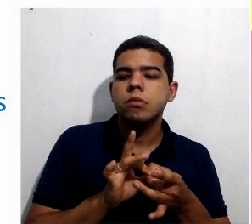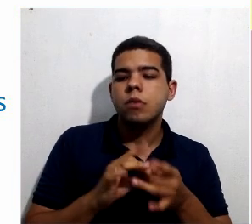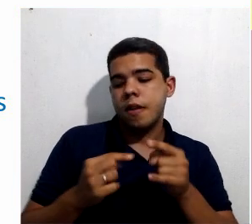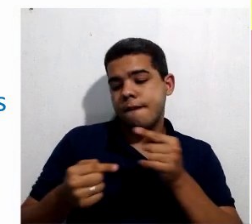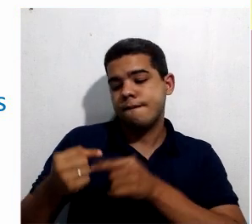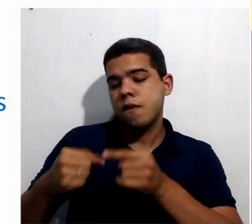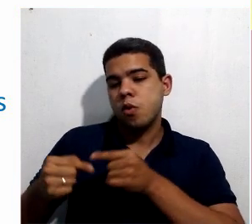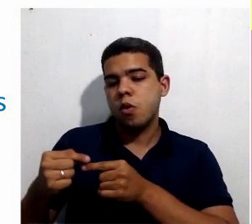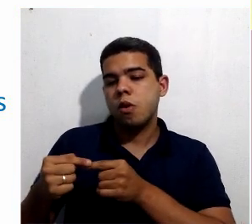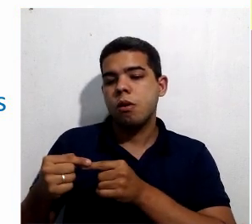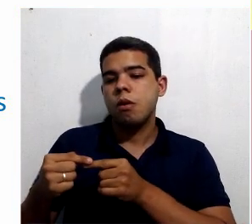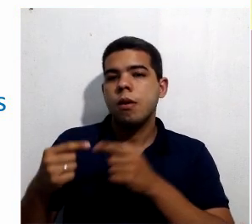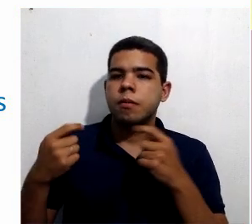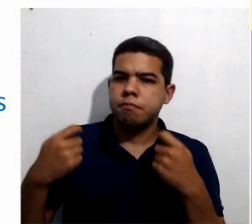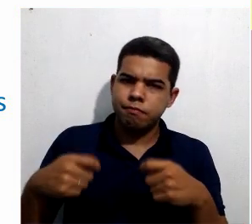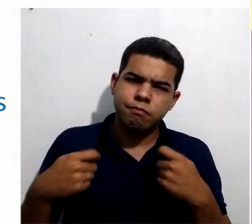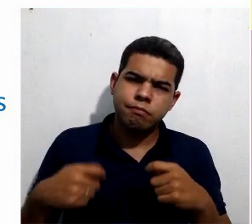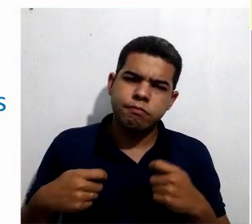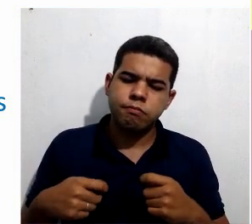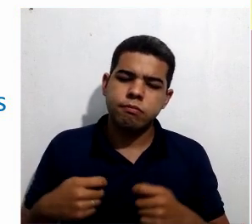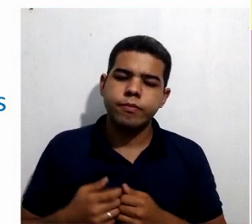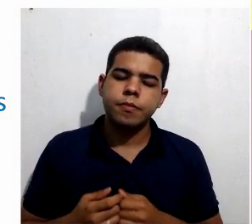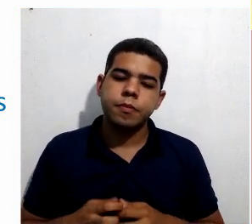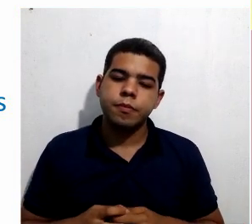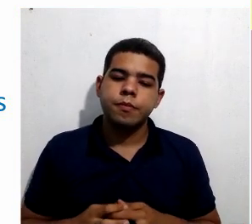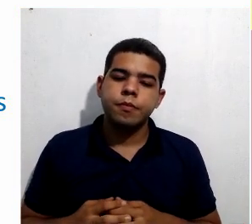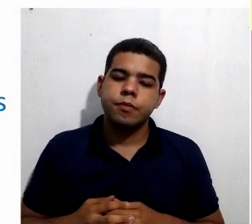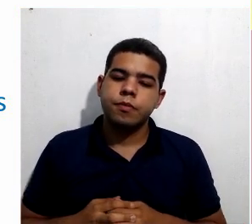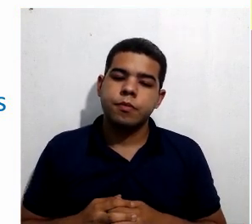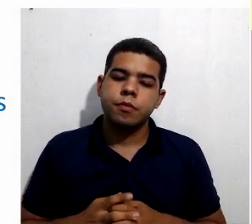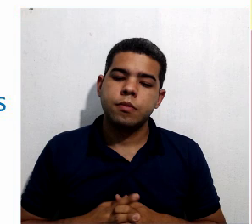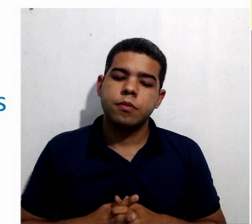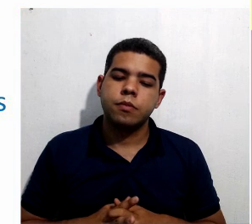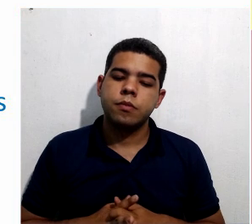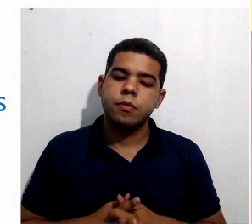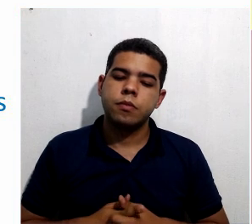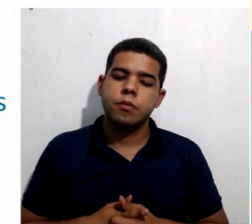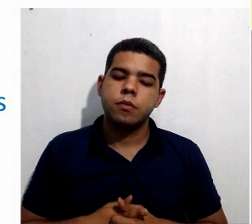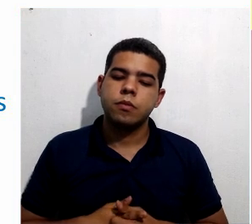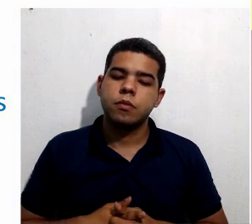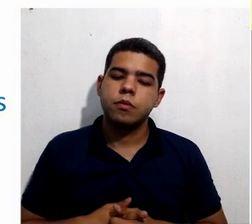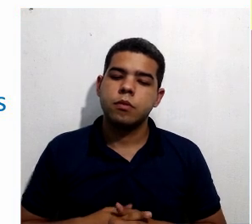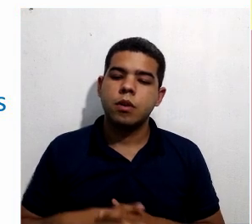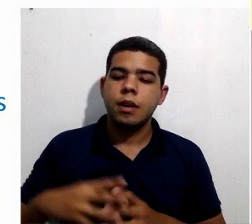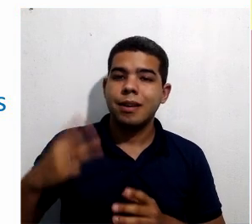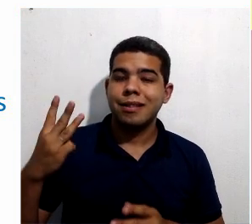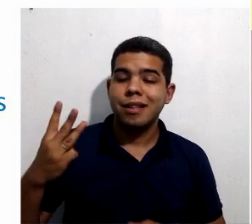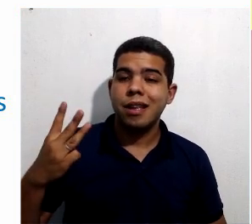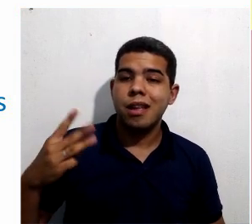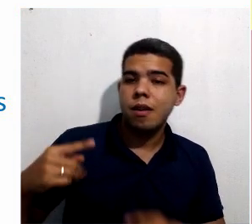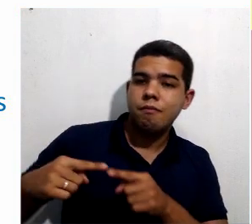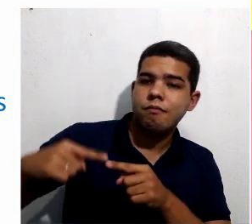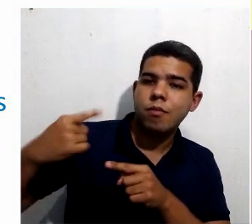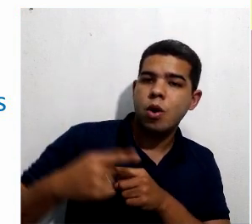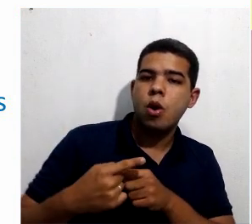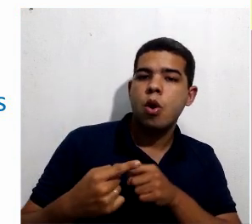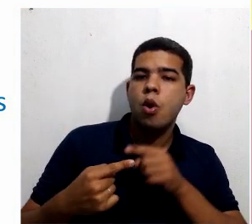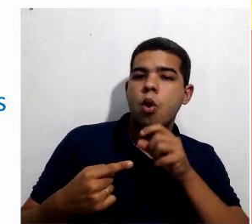de dependência dos termos posteriores com o anterior. Né? De 3 passou para